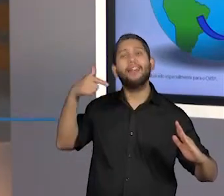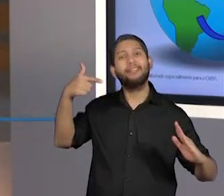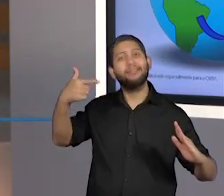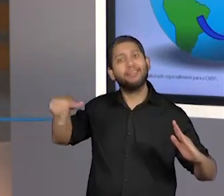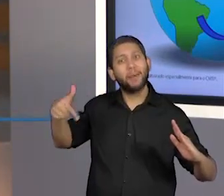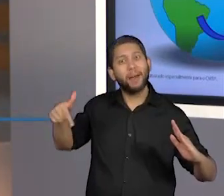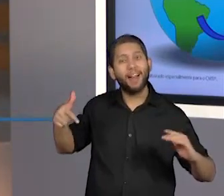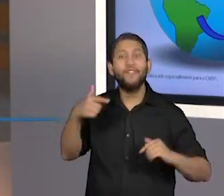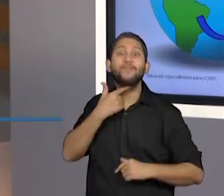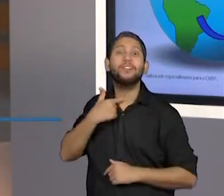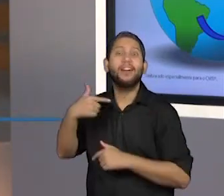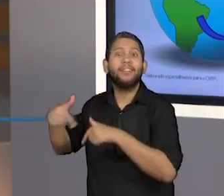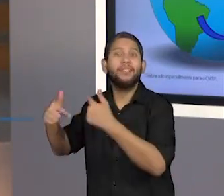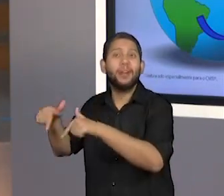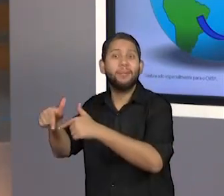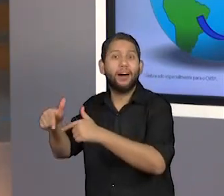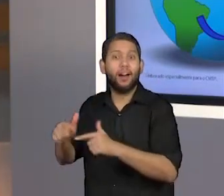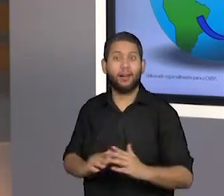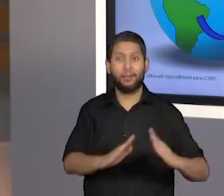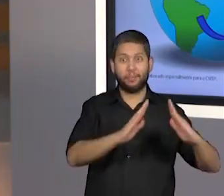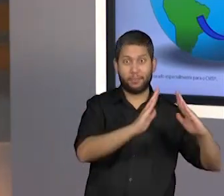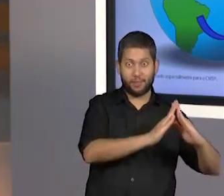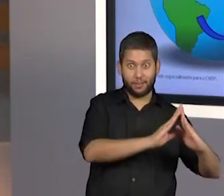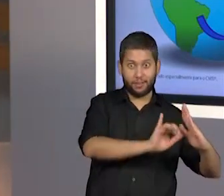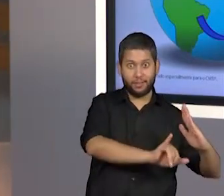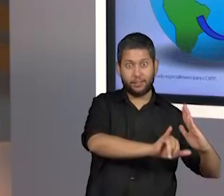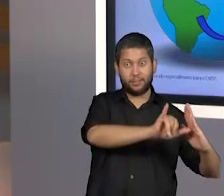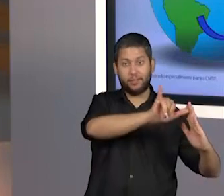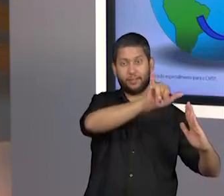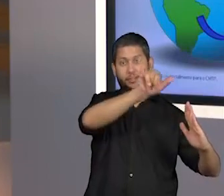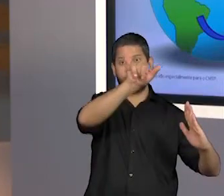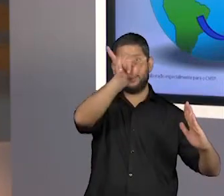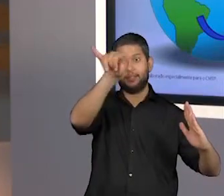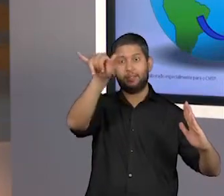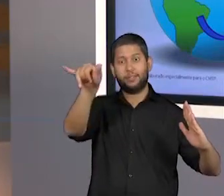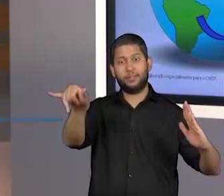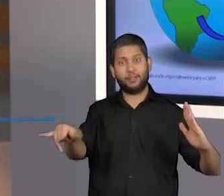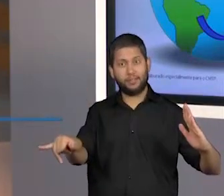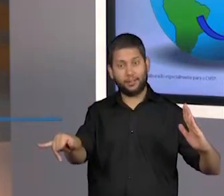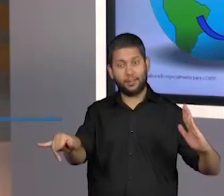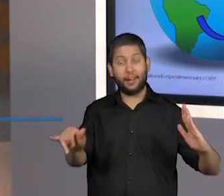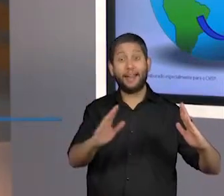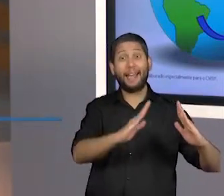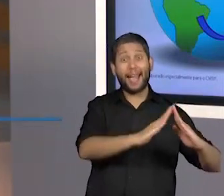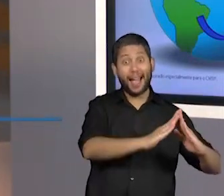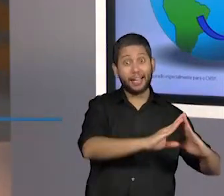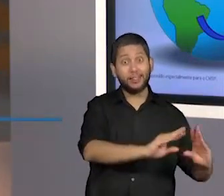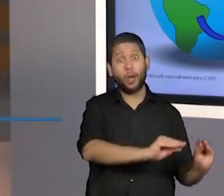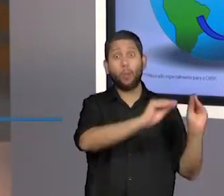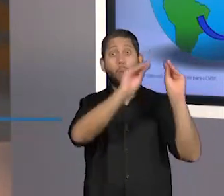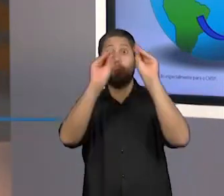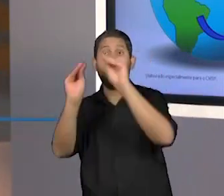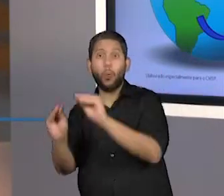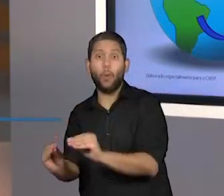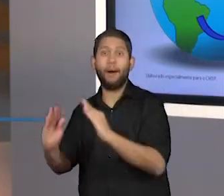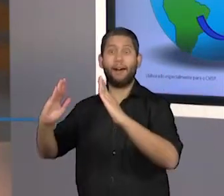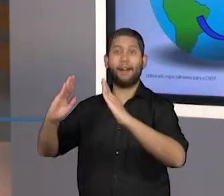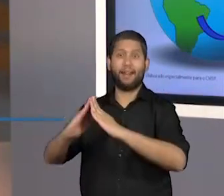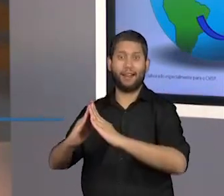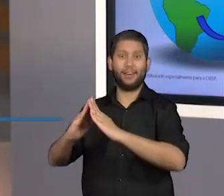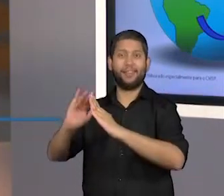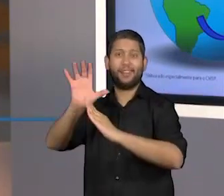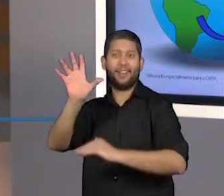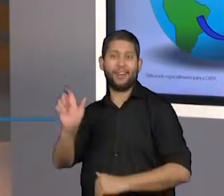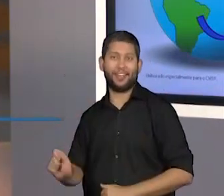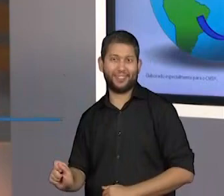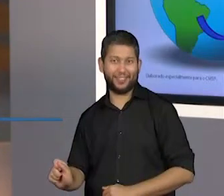Eu saí do Brasil e fui para um outro lugar. Então, meus vizinhos, os meus parentes, a